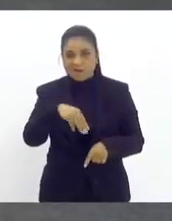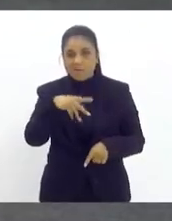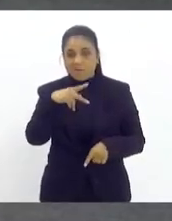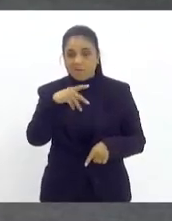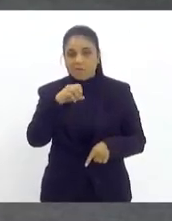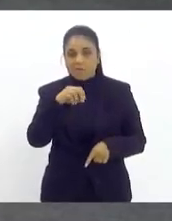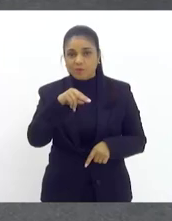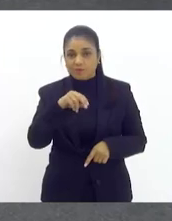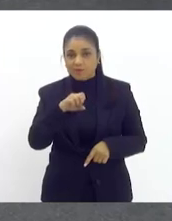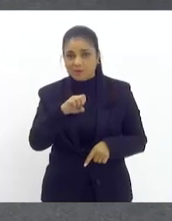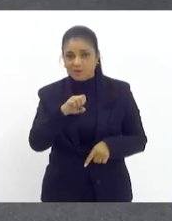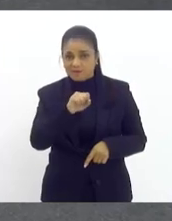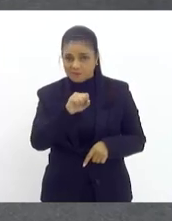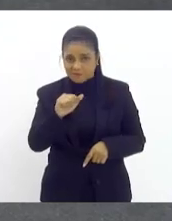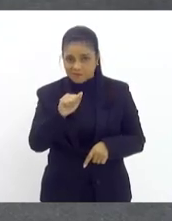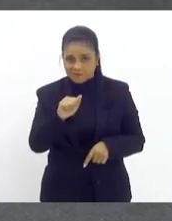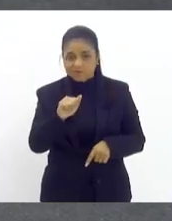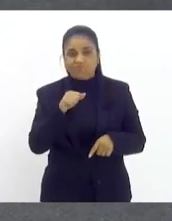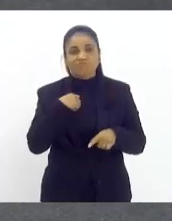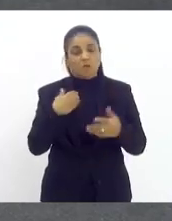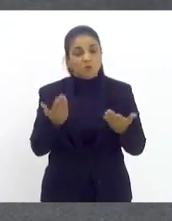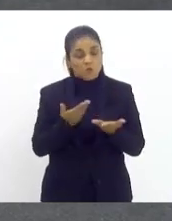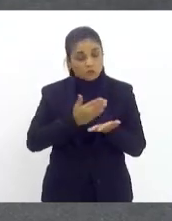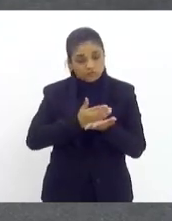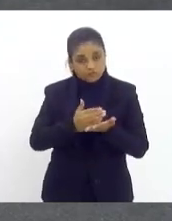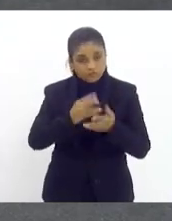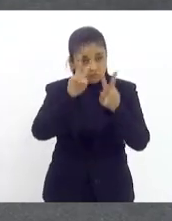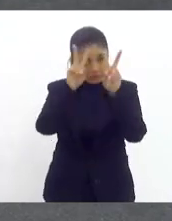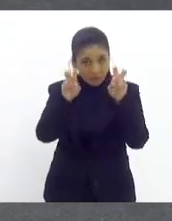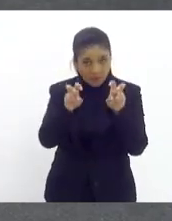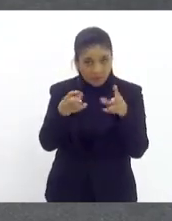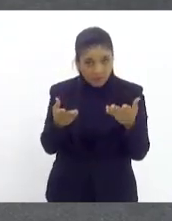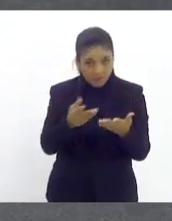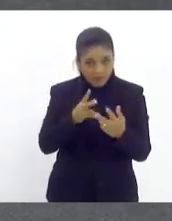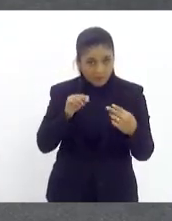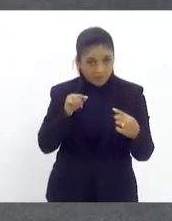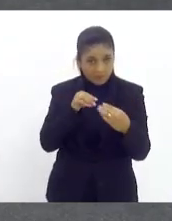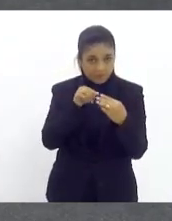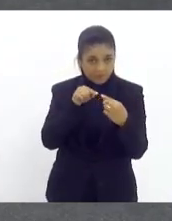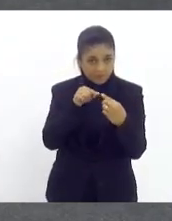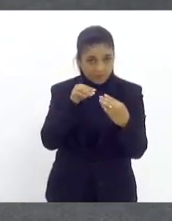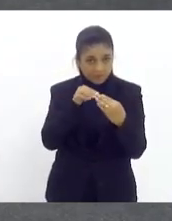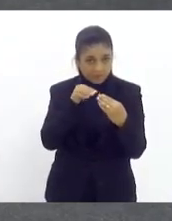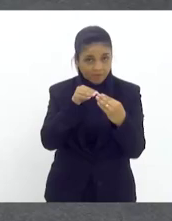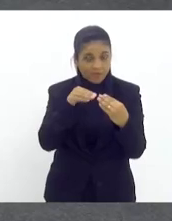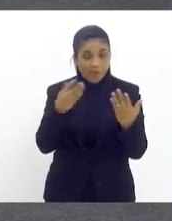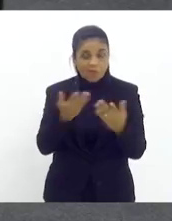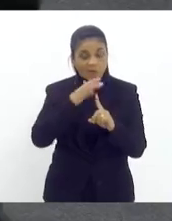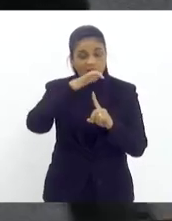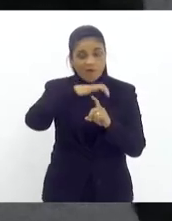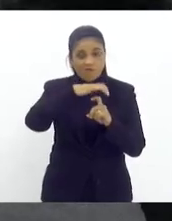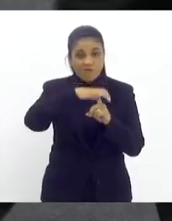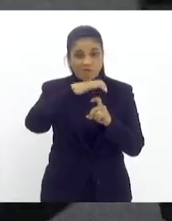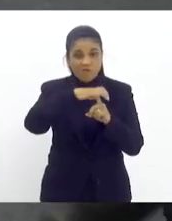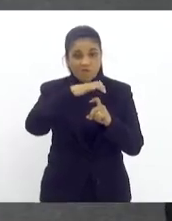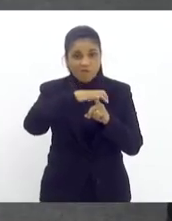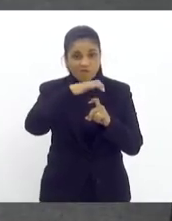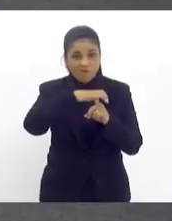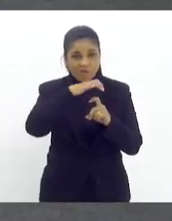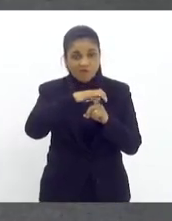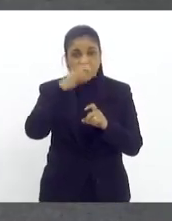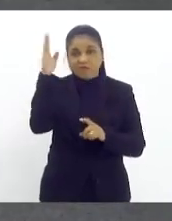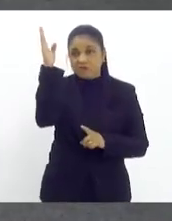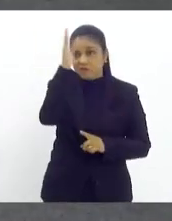está acontecendo iniciando hoje a feira Nacional da reforma agrária